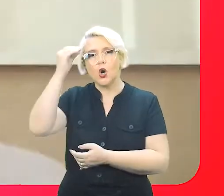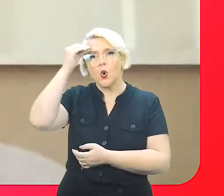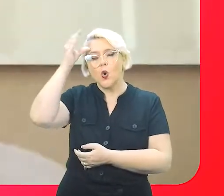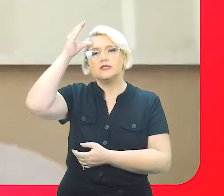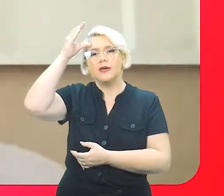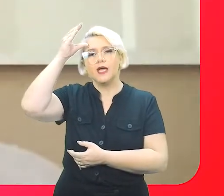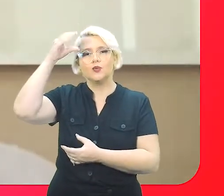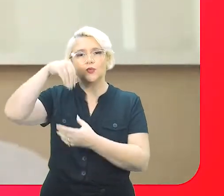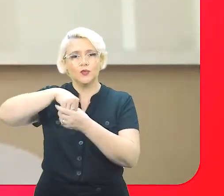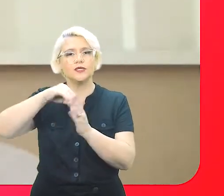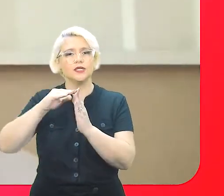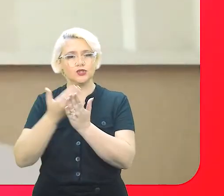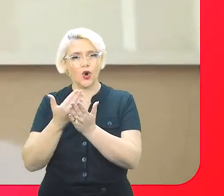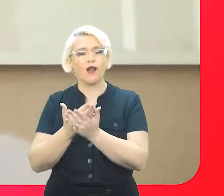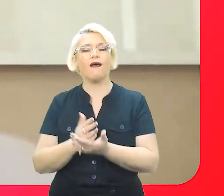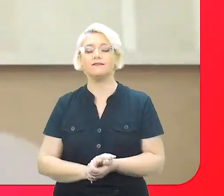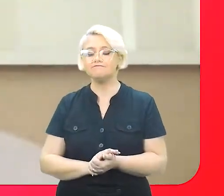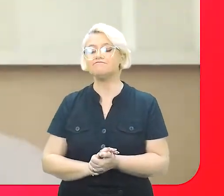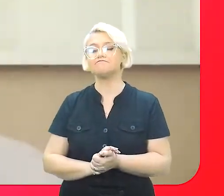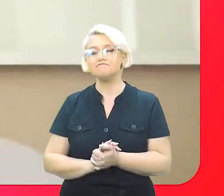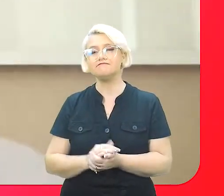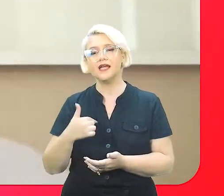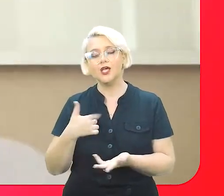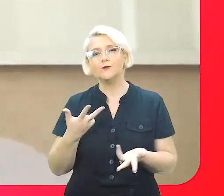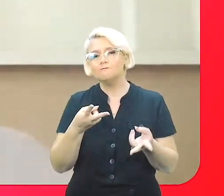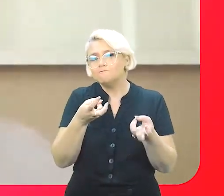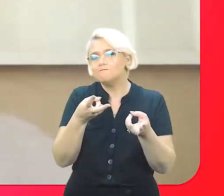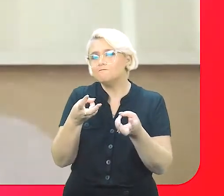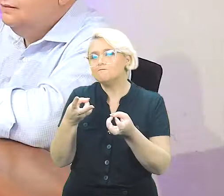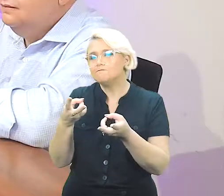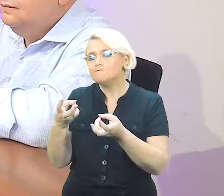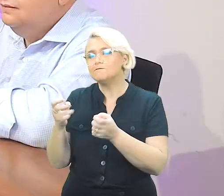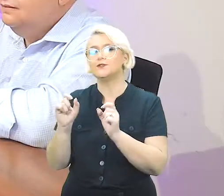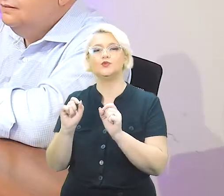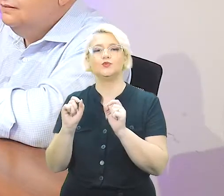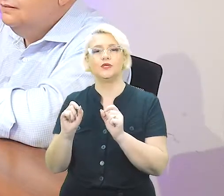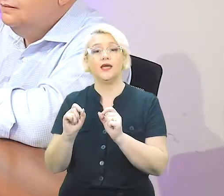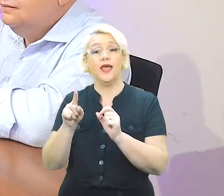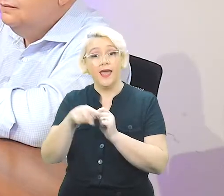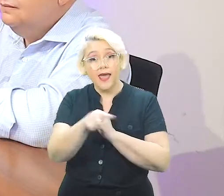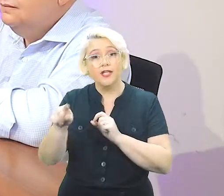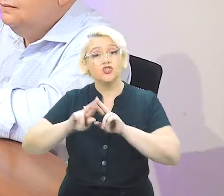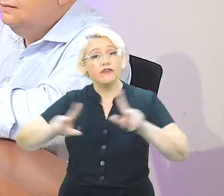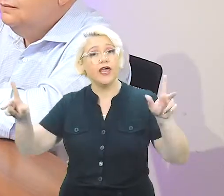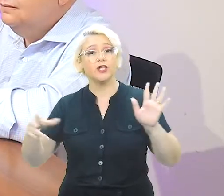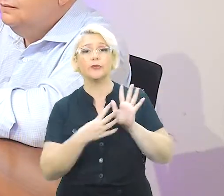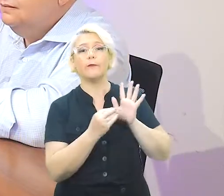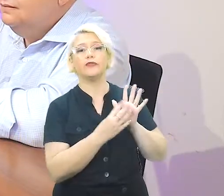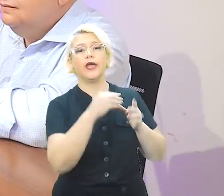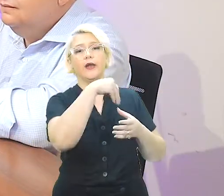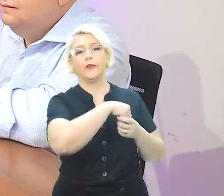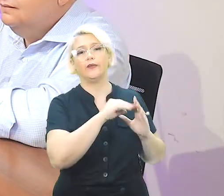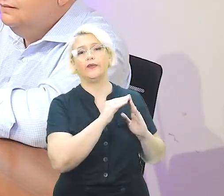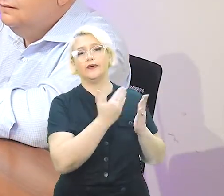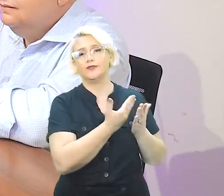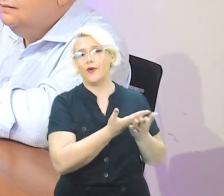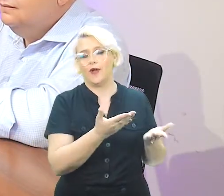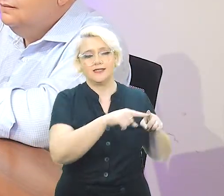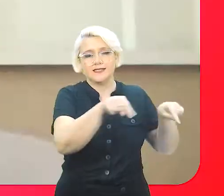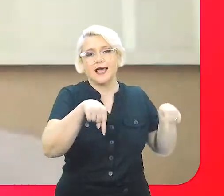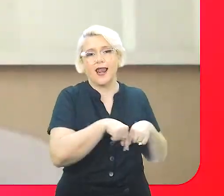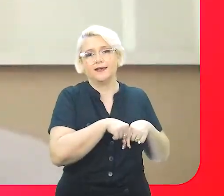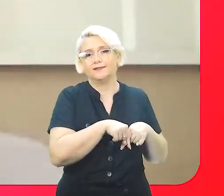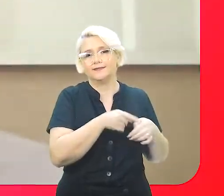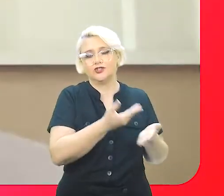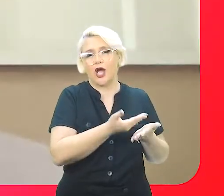conhecimento escolar, que era diferente daquele que acontecia nas salas